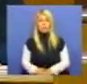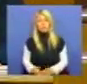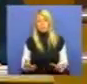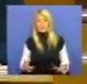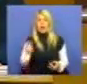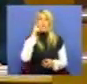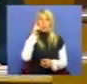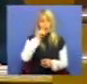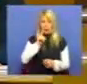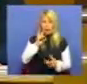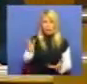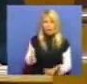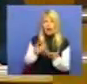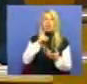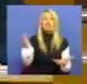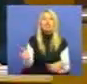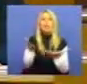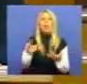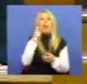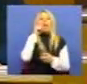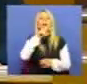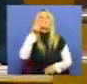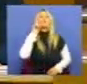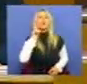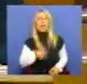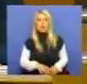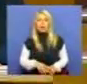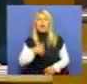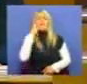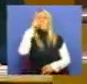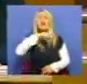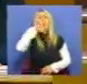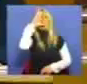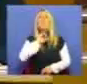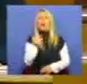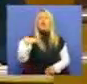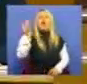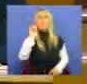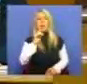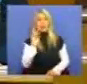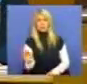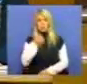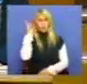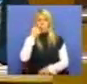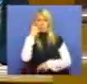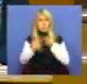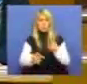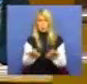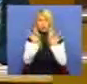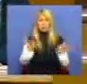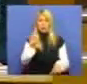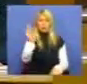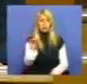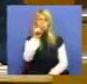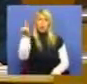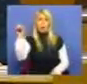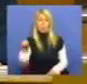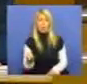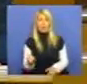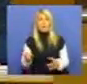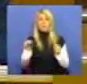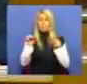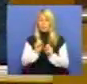acalenta, estimula, por quem protege. Para quem governa, o Partido Socialista não é certamente para pessoas como o João. A